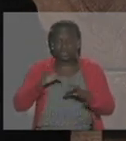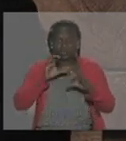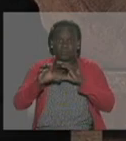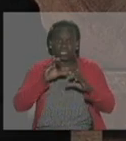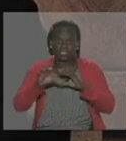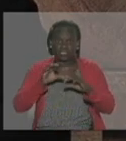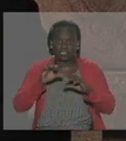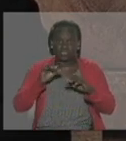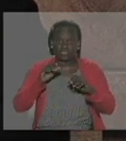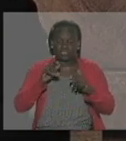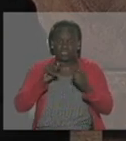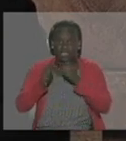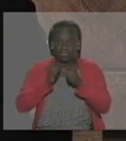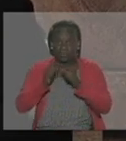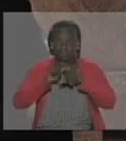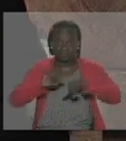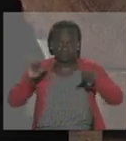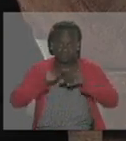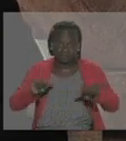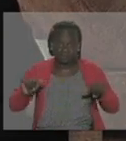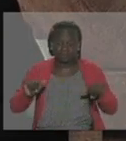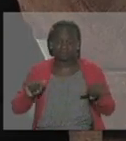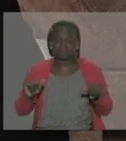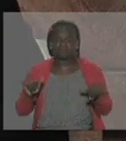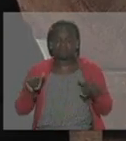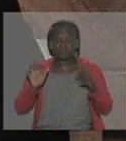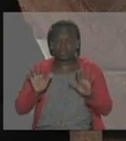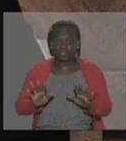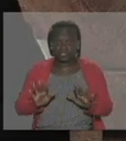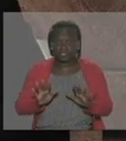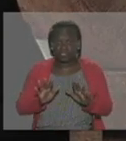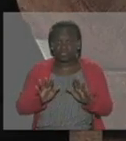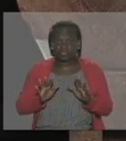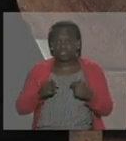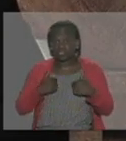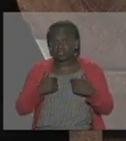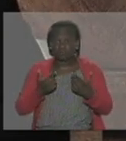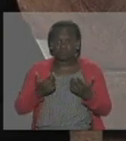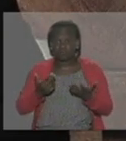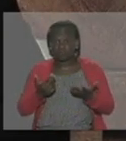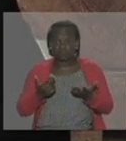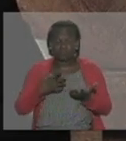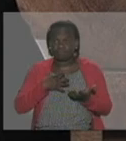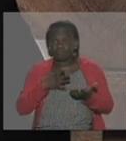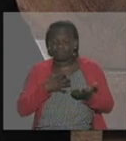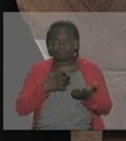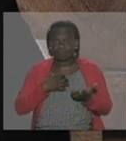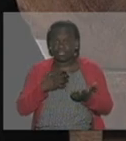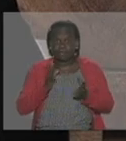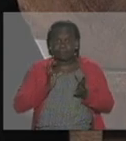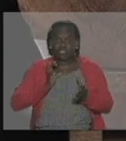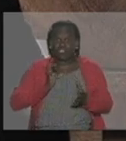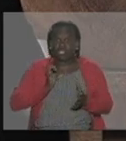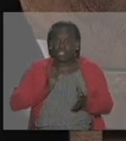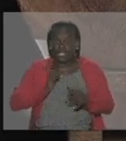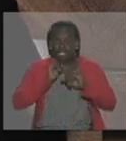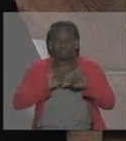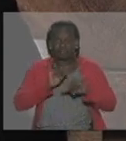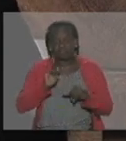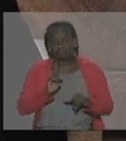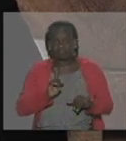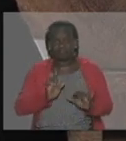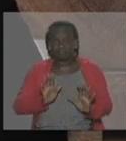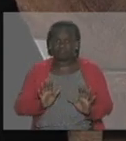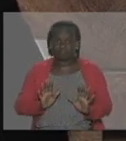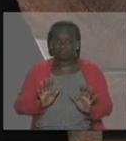foi na área de comunicação fui na área de notícia agora eu não não não não me sinto eu não sou apaixonada